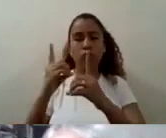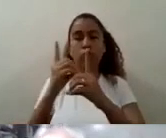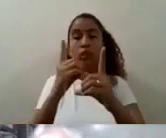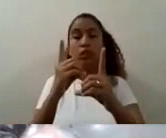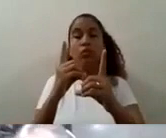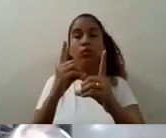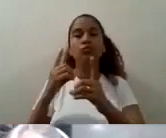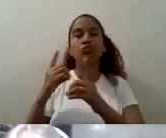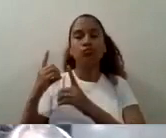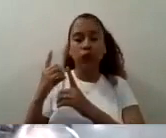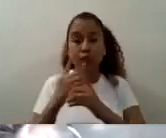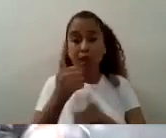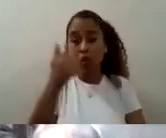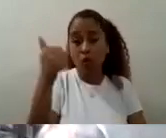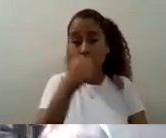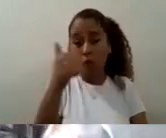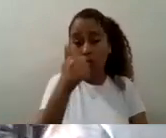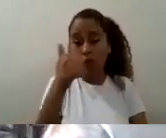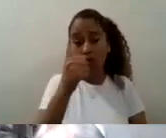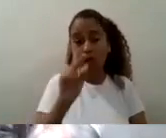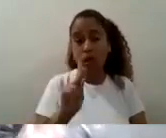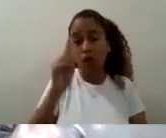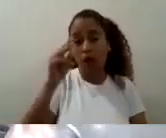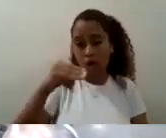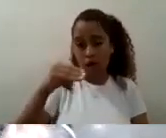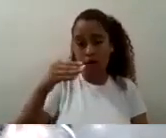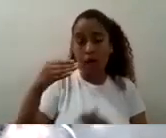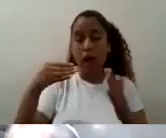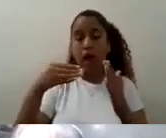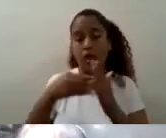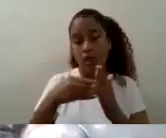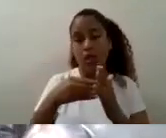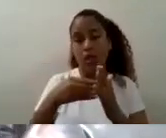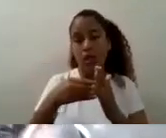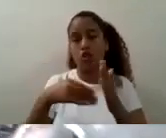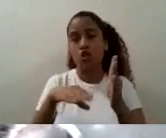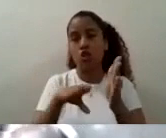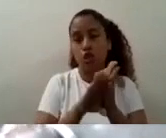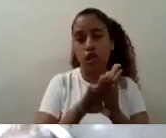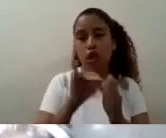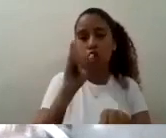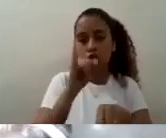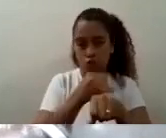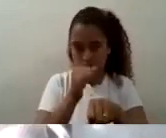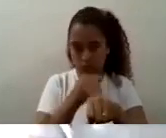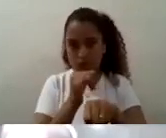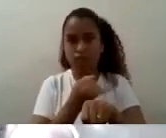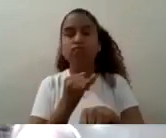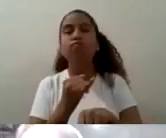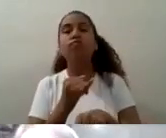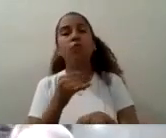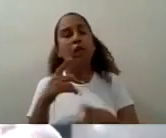caminharam 11 quilômetros de Jerusalém a Emaús, e nessa caminhada eles foram